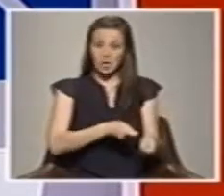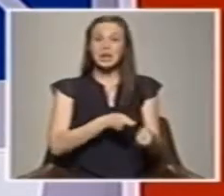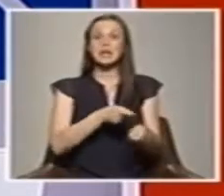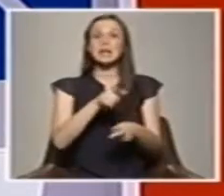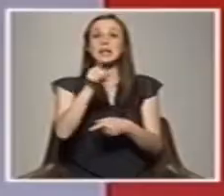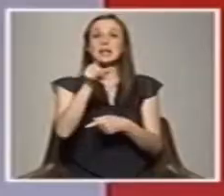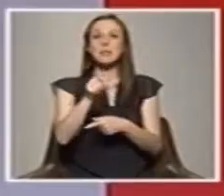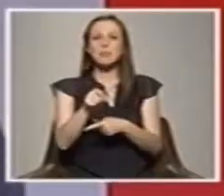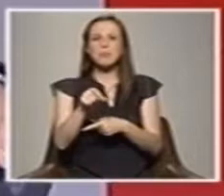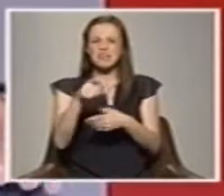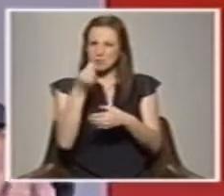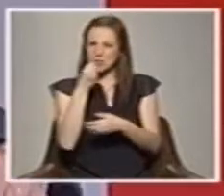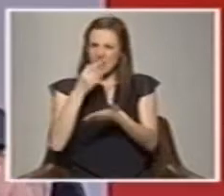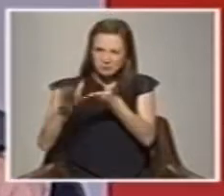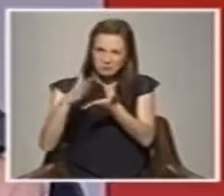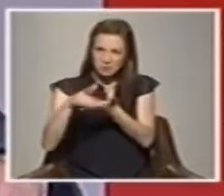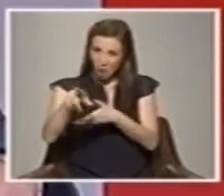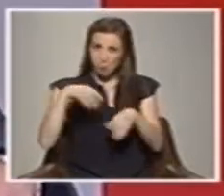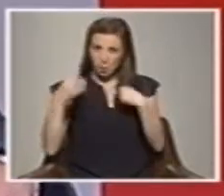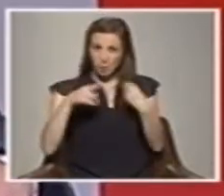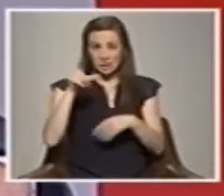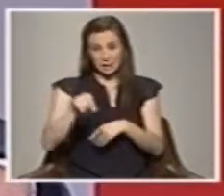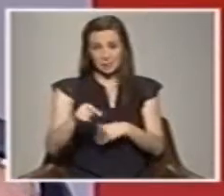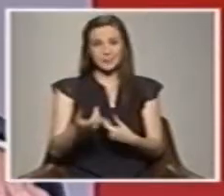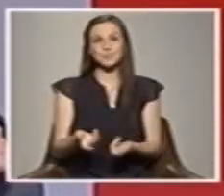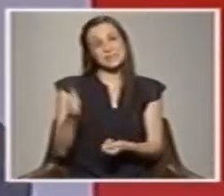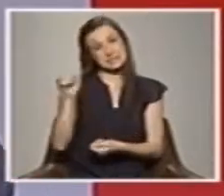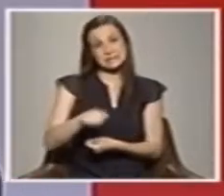também do desperdício alimentar. Sim, porque...